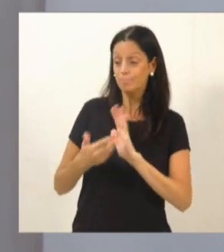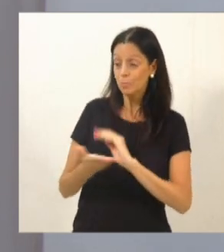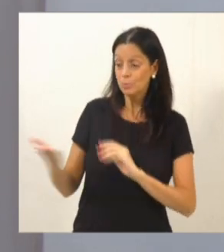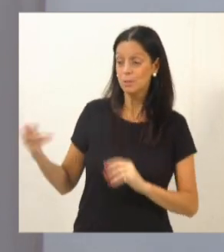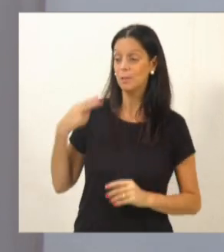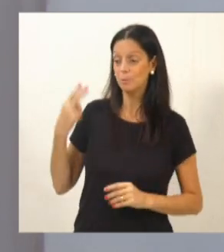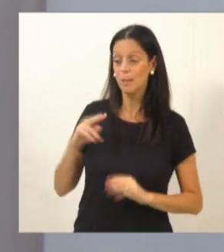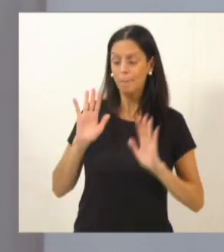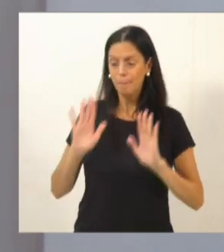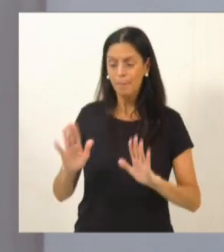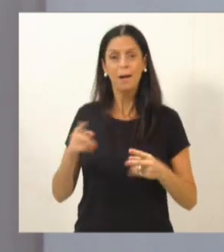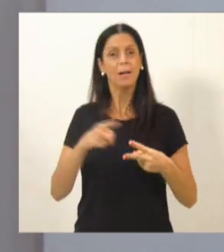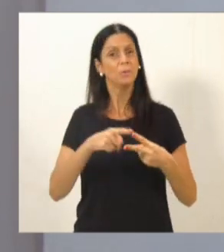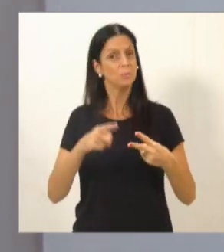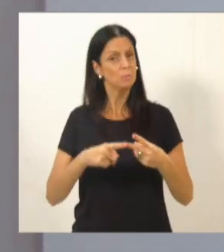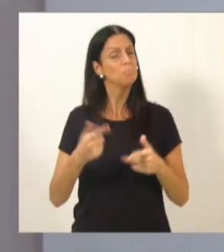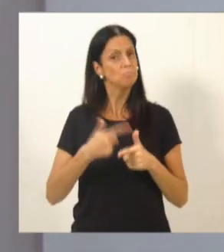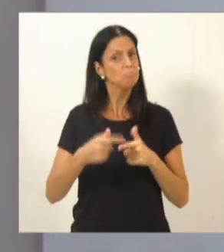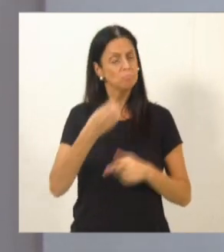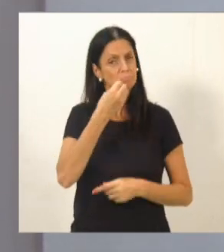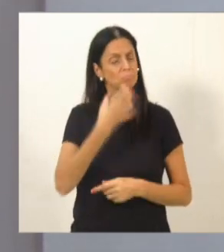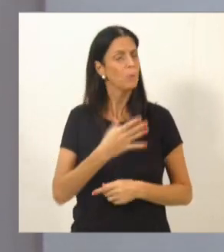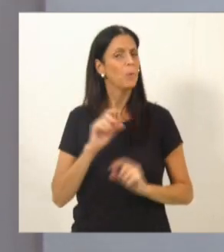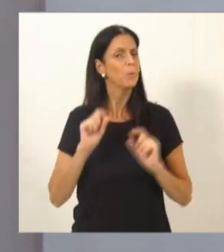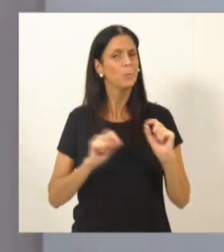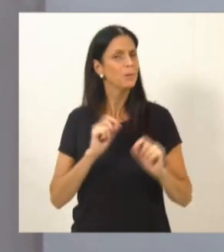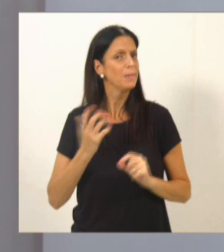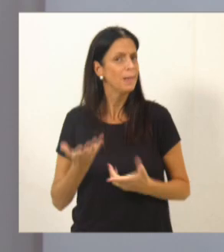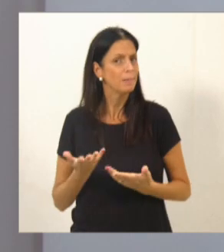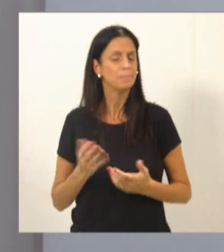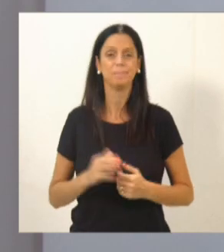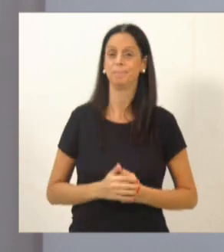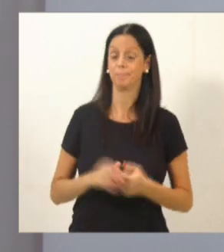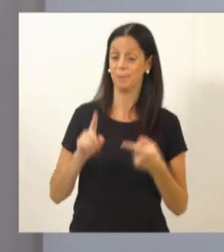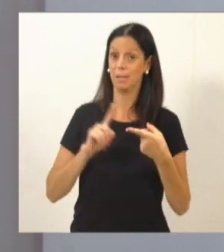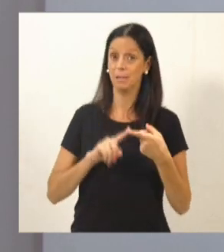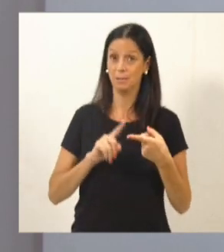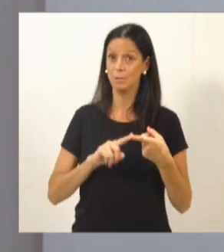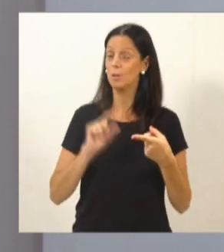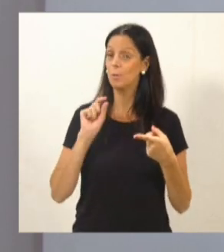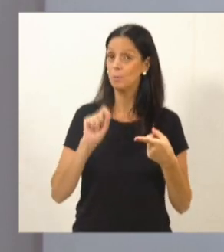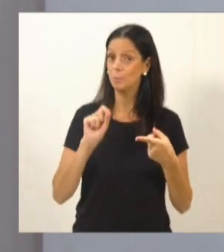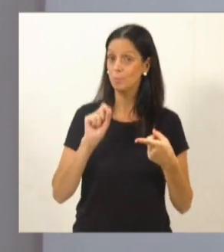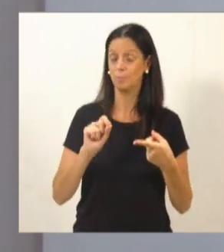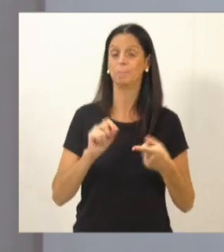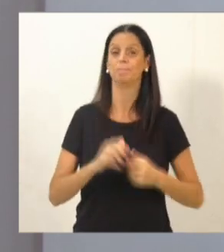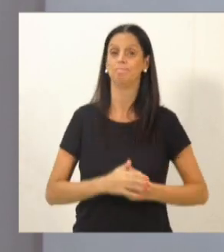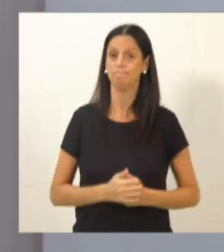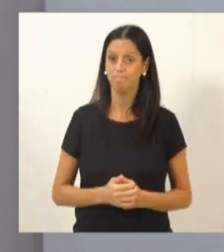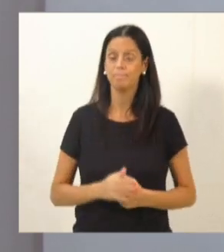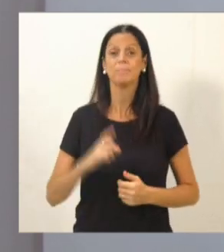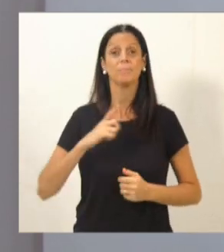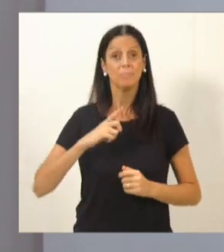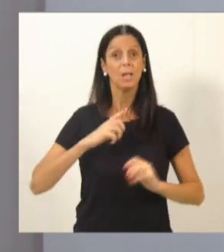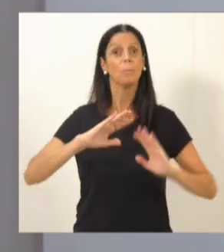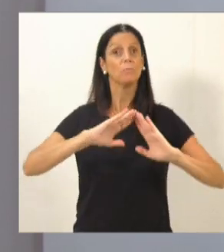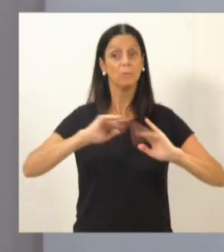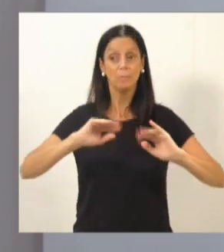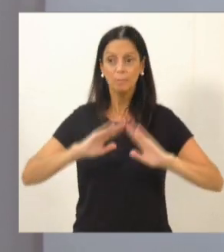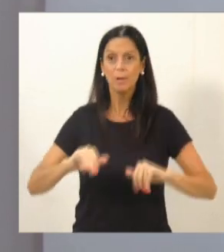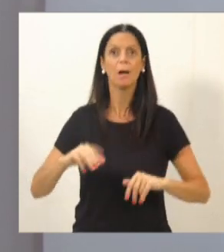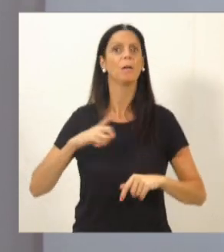bons. O primeiro problema bom é o seguinte: nós temos demanda, necessidade